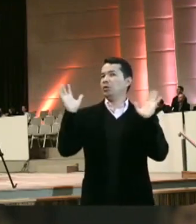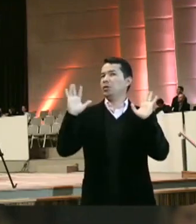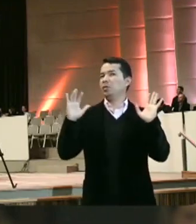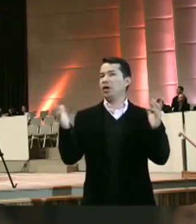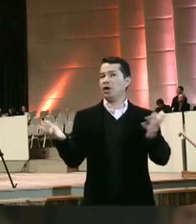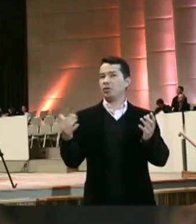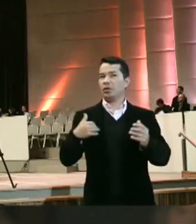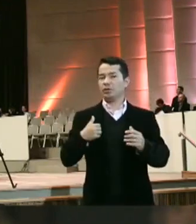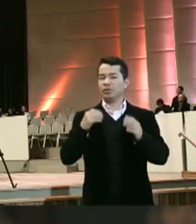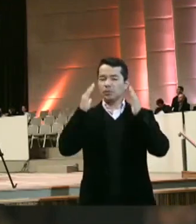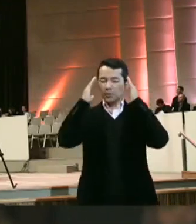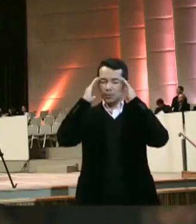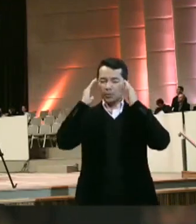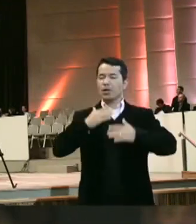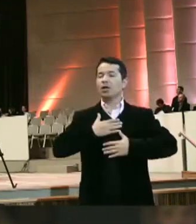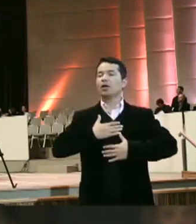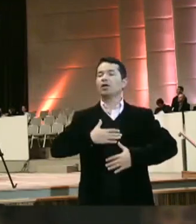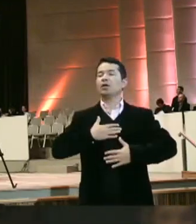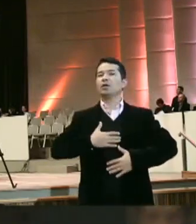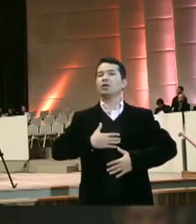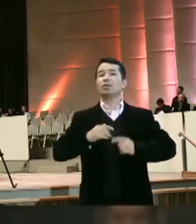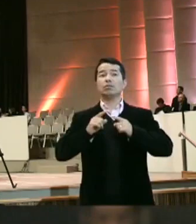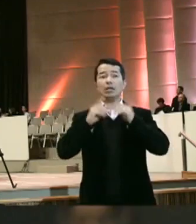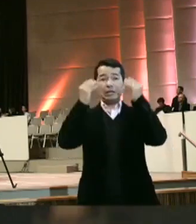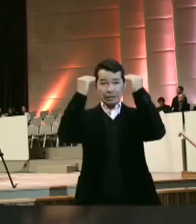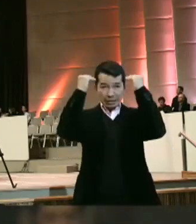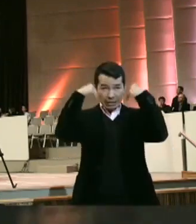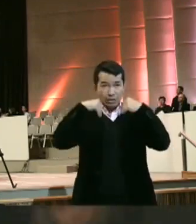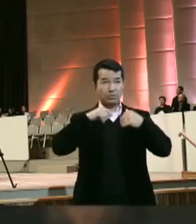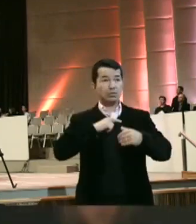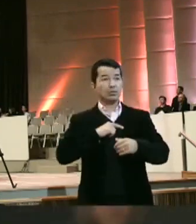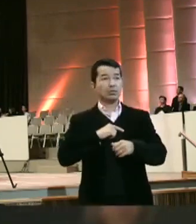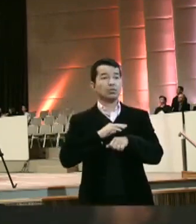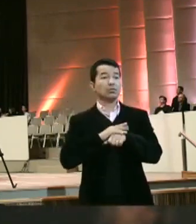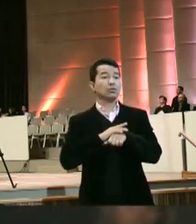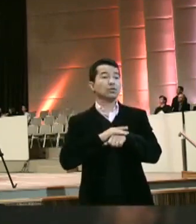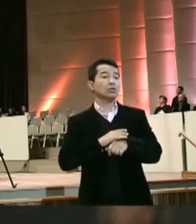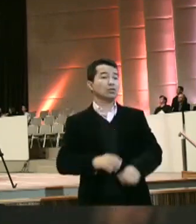estou tranquilo agora. Só que ele está doente.